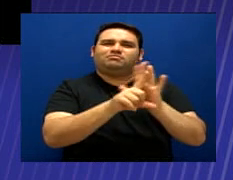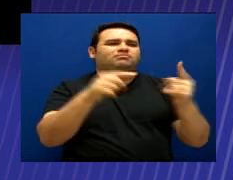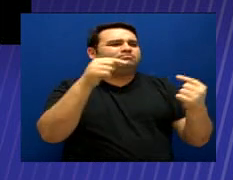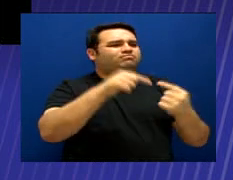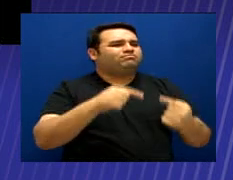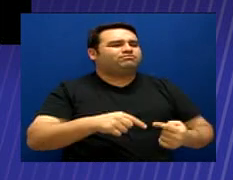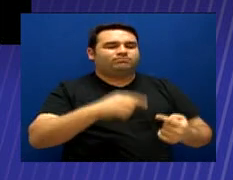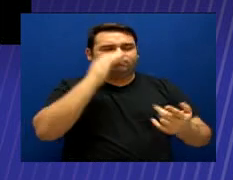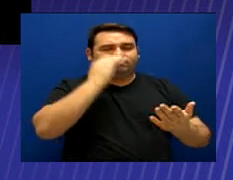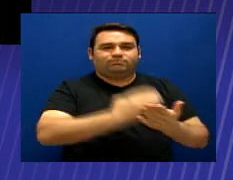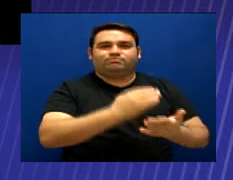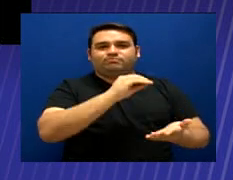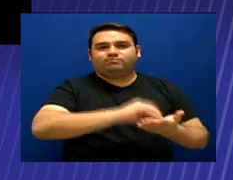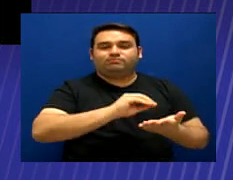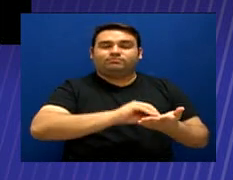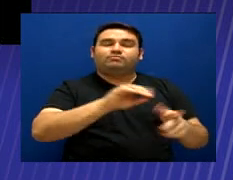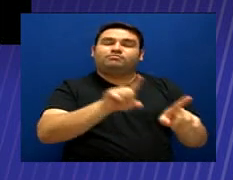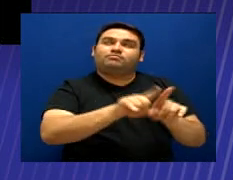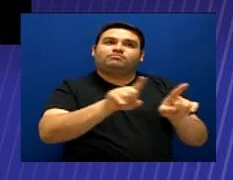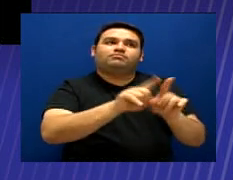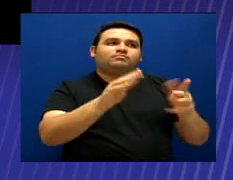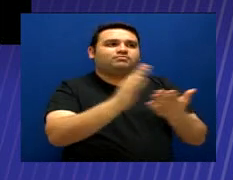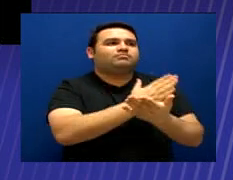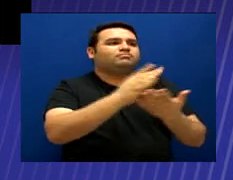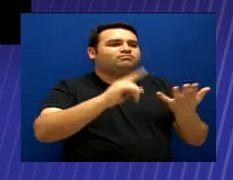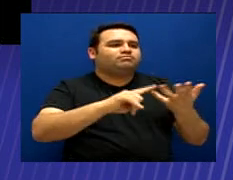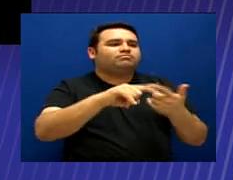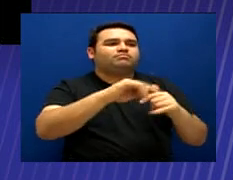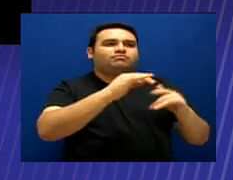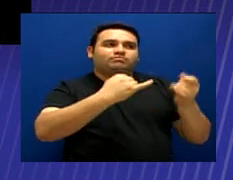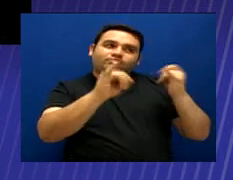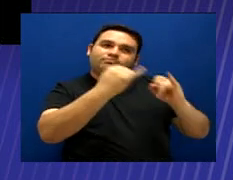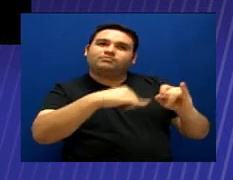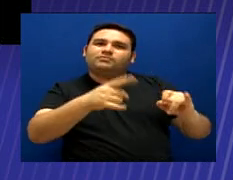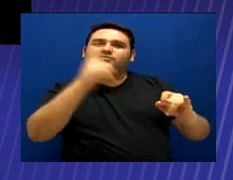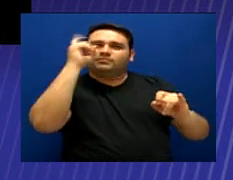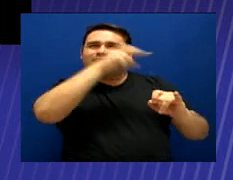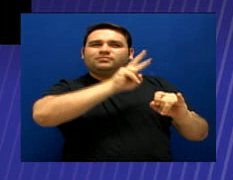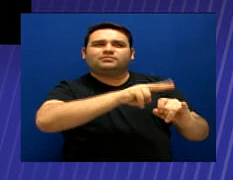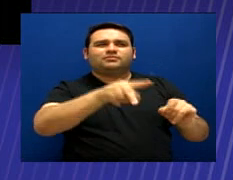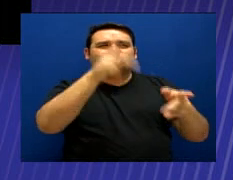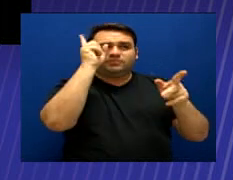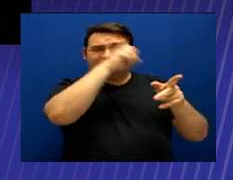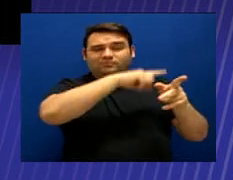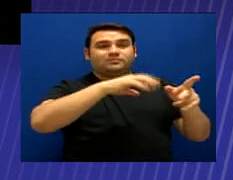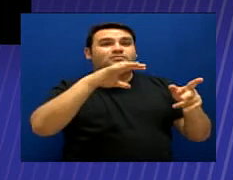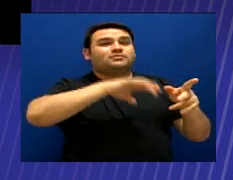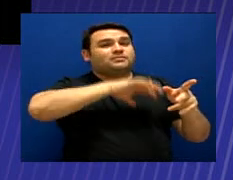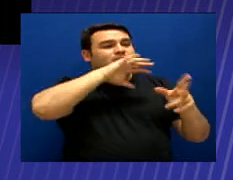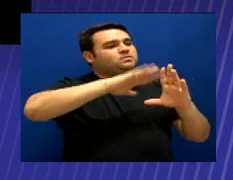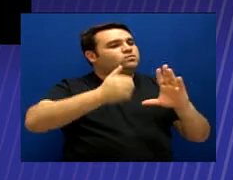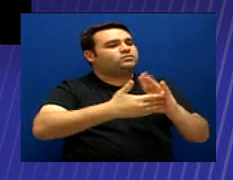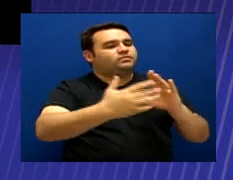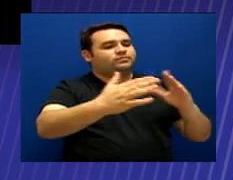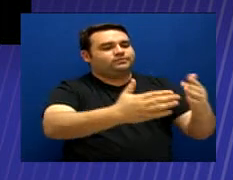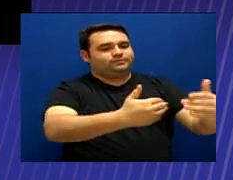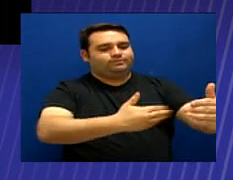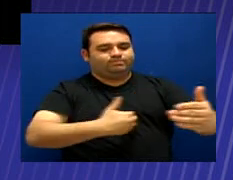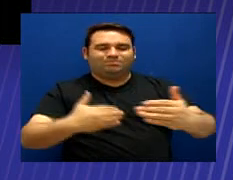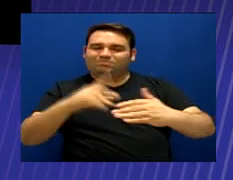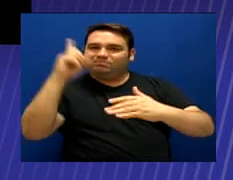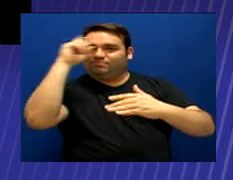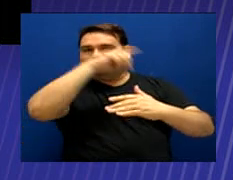das leis e medidas preventivas, a gente vê que tá difícil recolher todos os animais, né? E eles